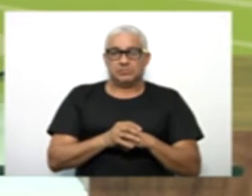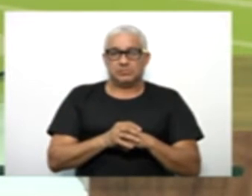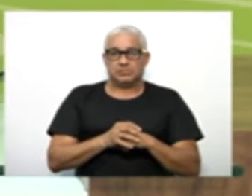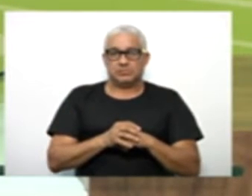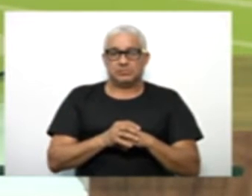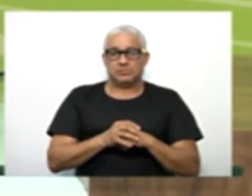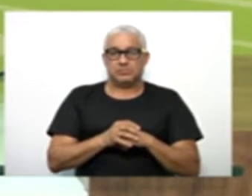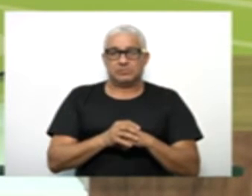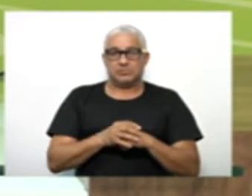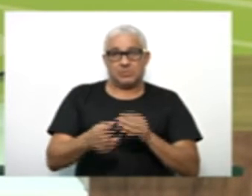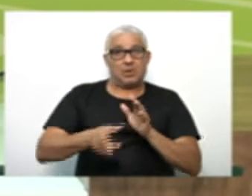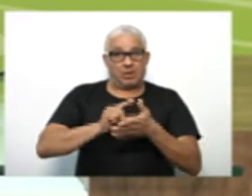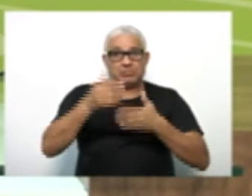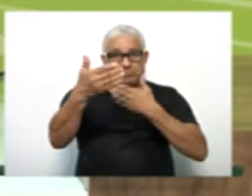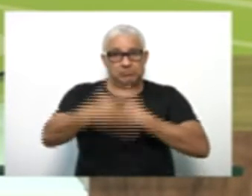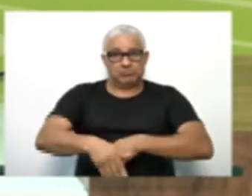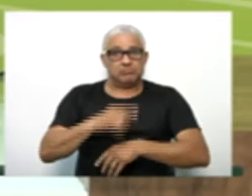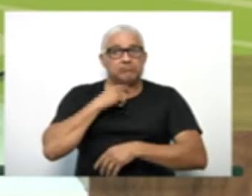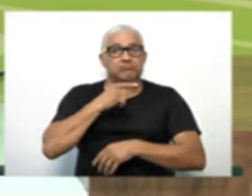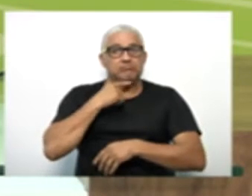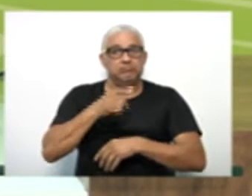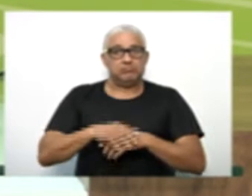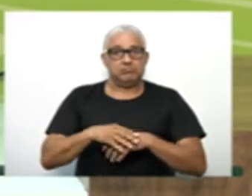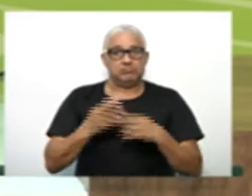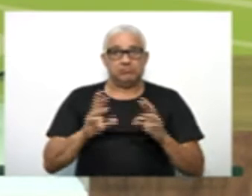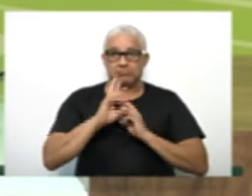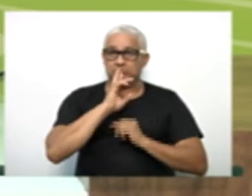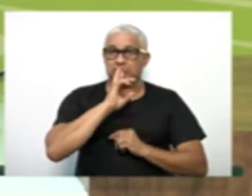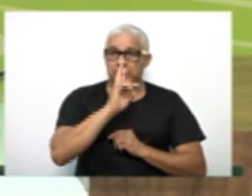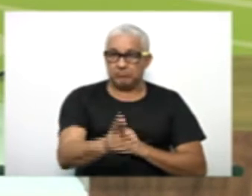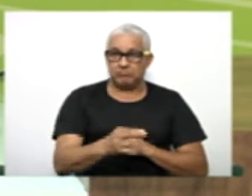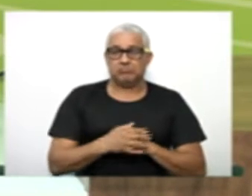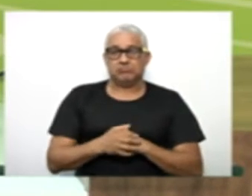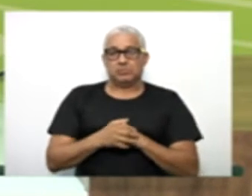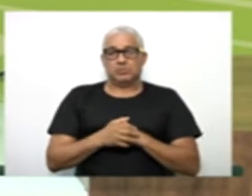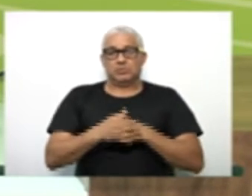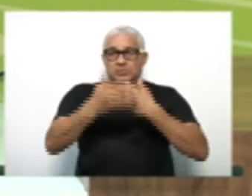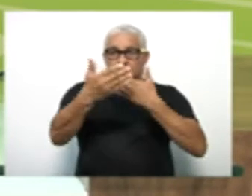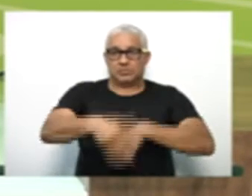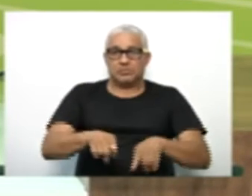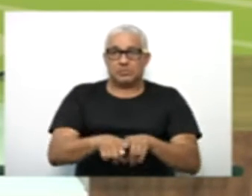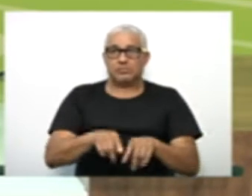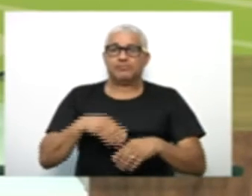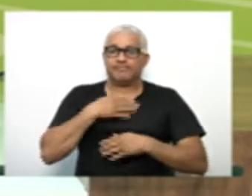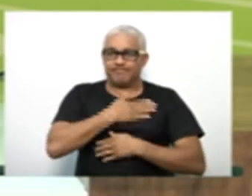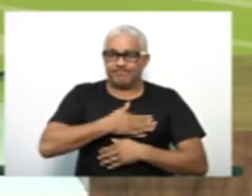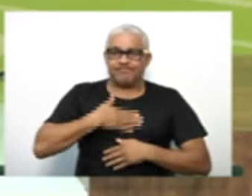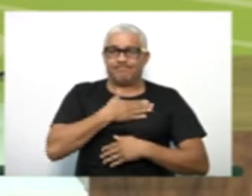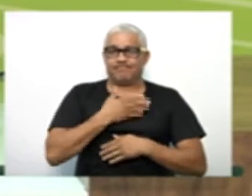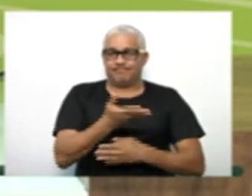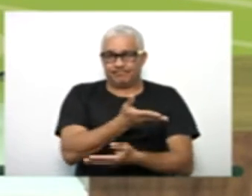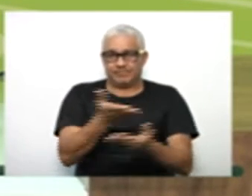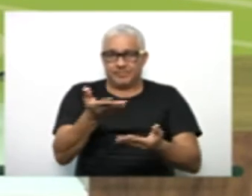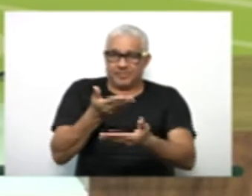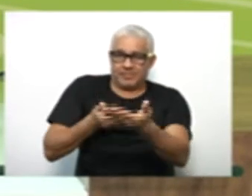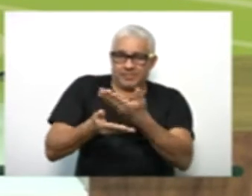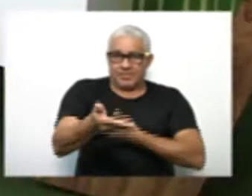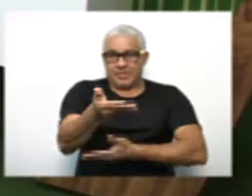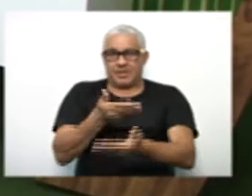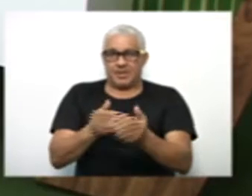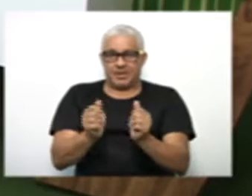antes da nossa avaliação, da nossa atividade avaliativa. E é um prazer estar aqui com vocês compartilhando esse